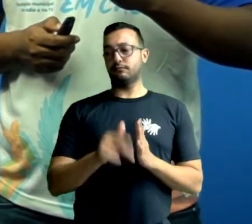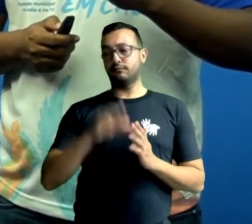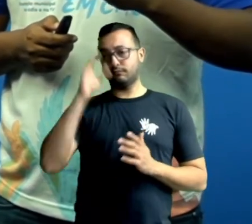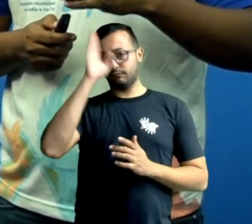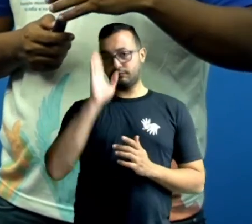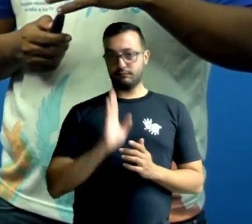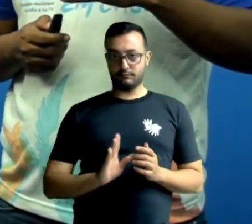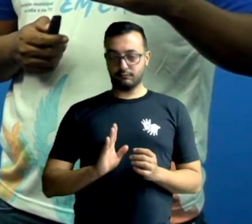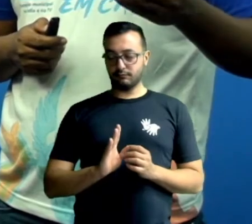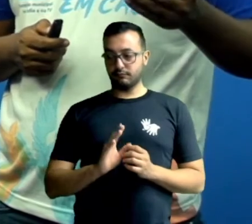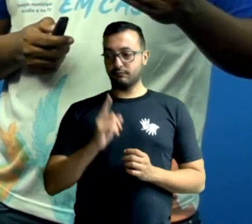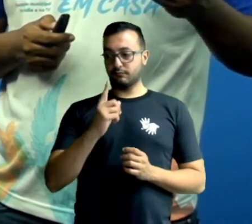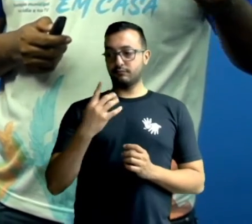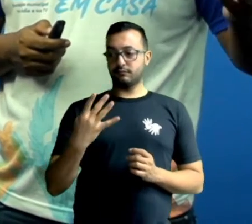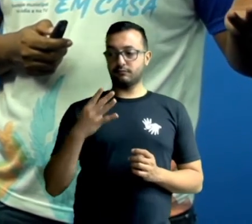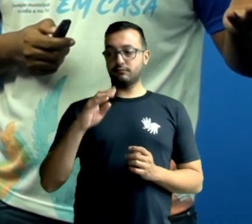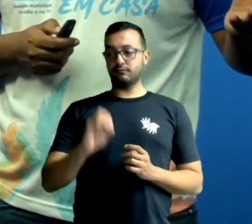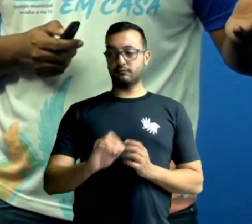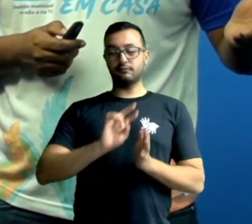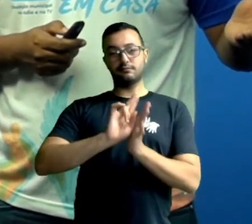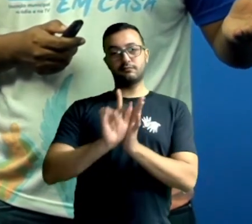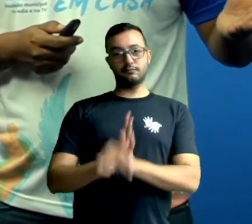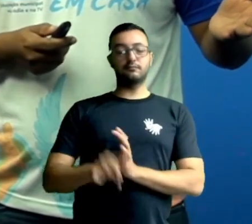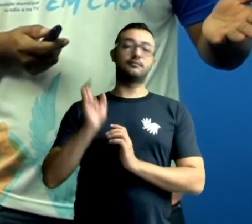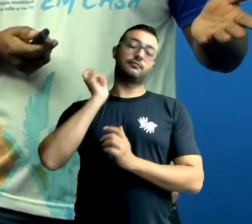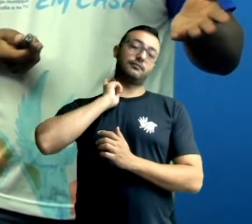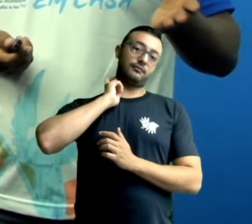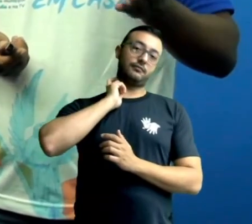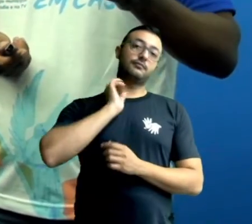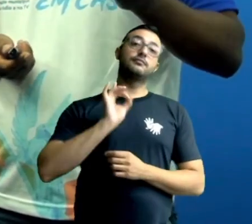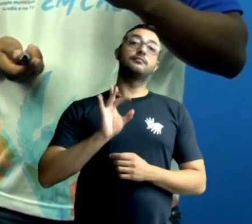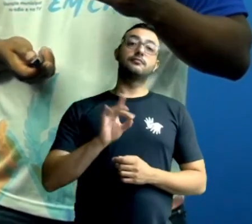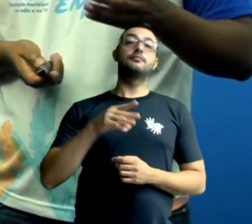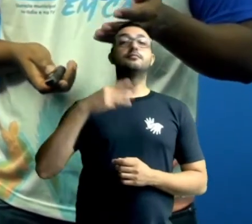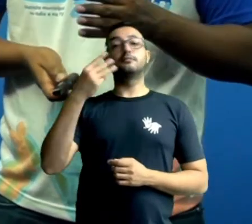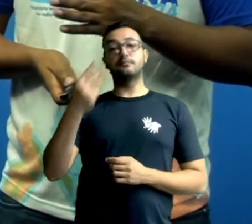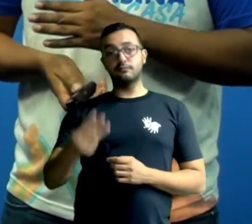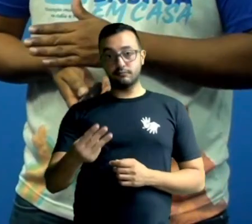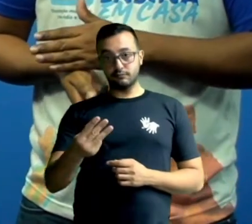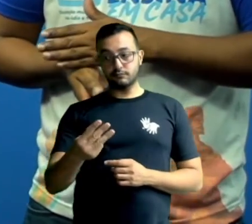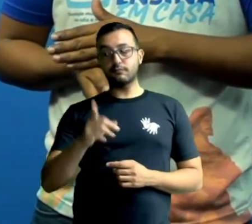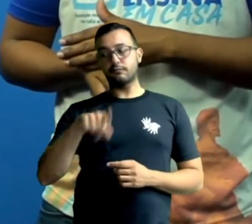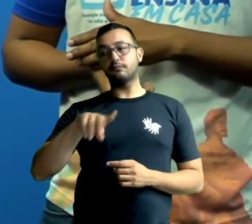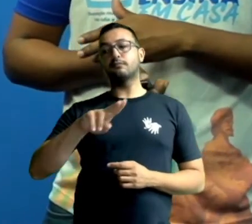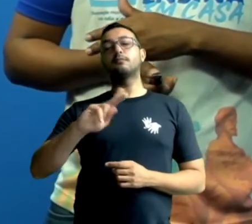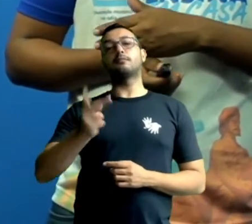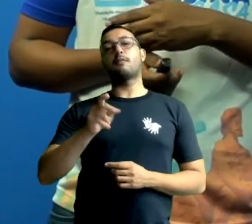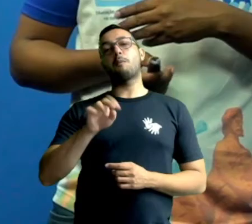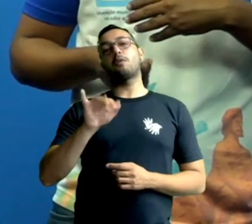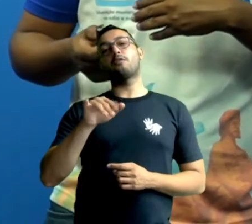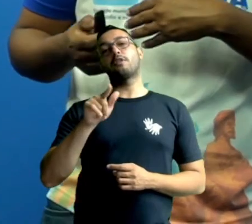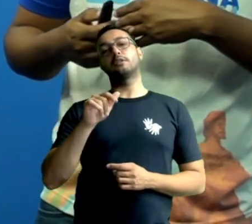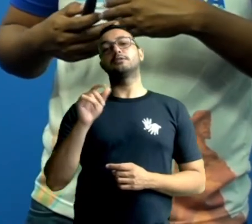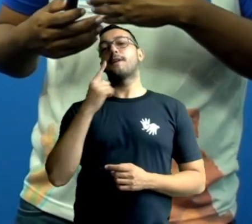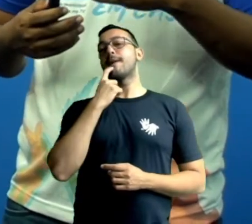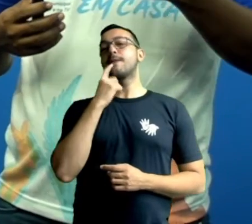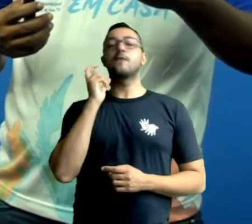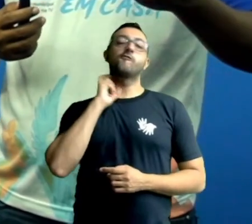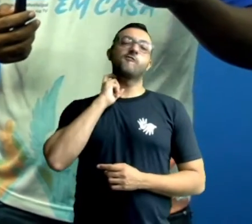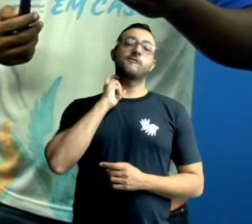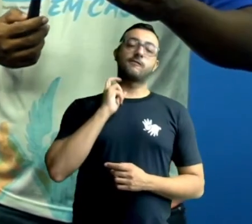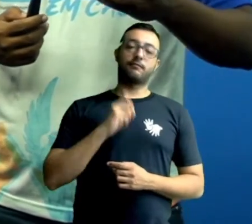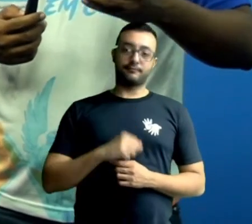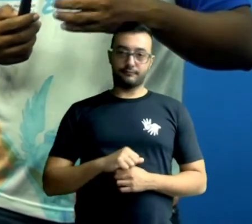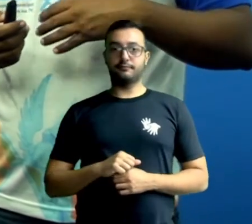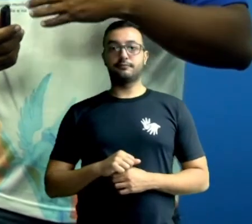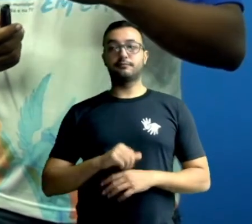Brasil cerca de 140 espécies de morcego, e apenas 3 delas são hematófagas. A mais comum